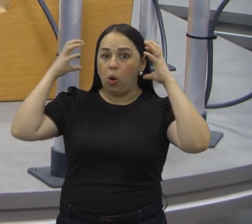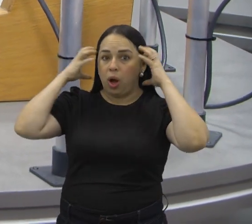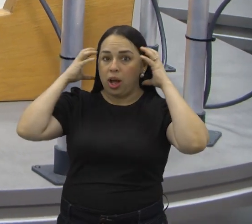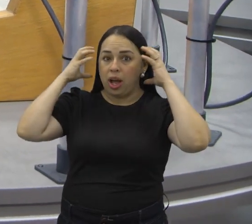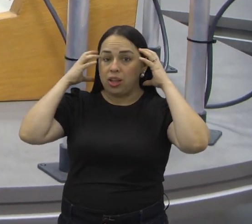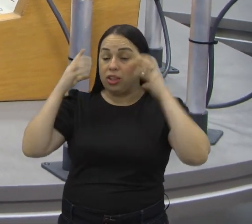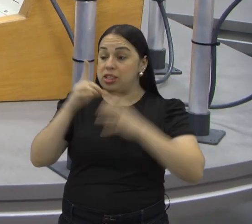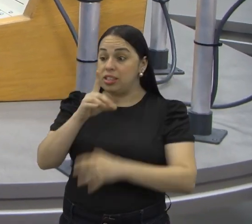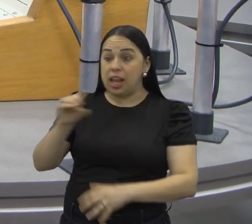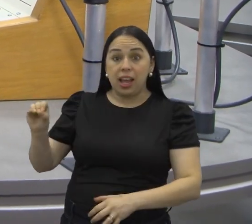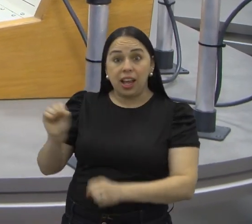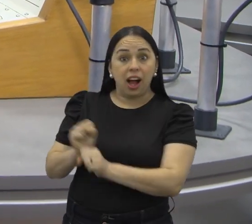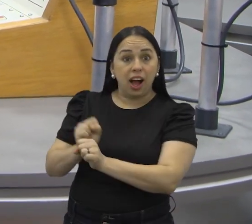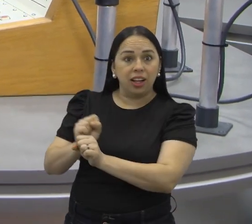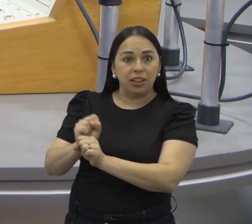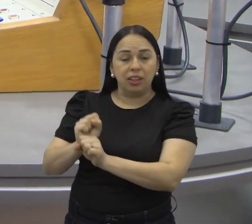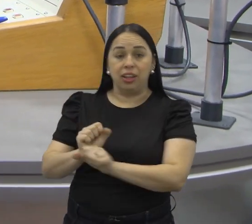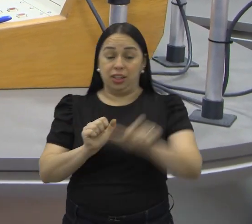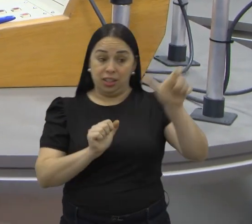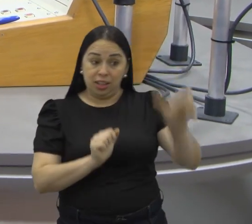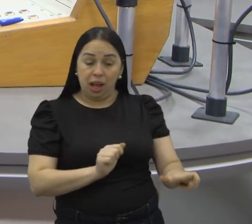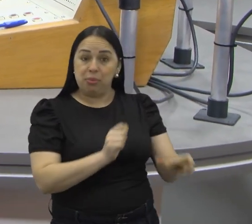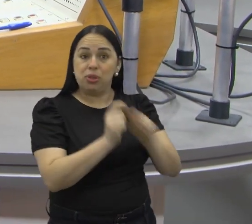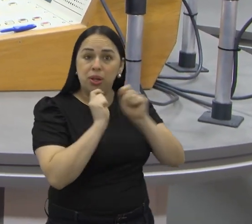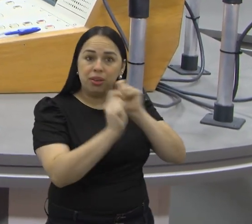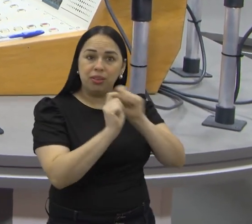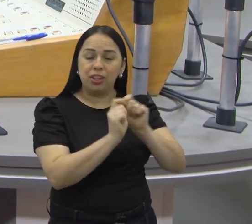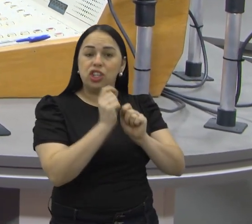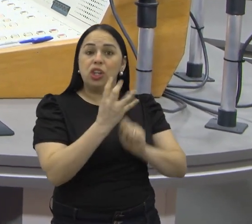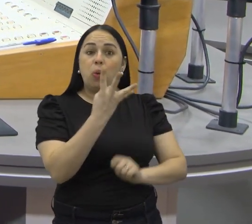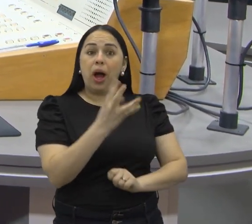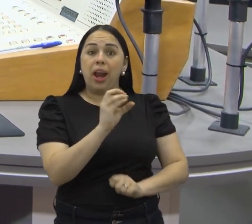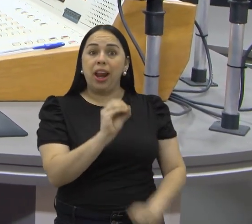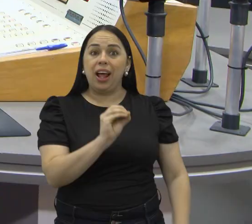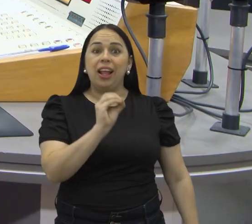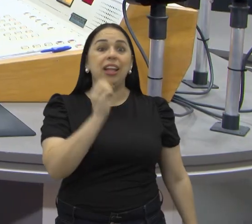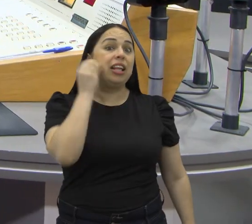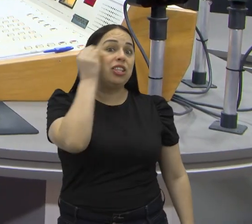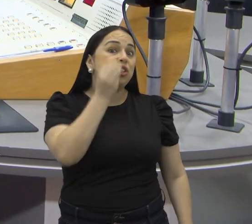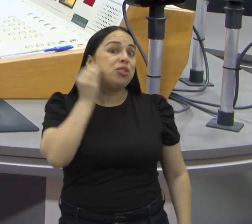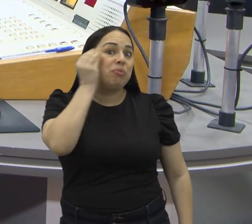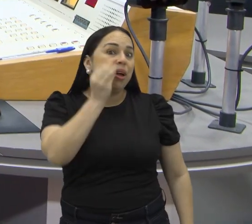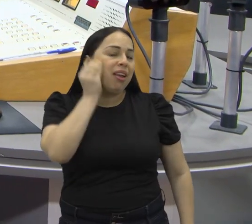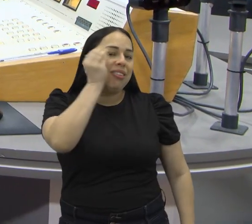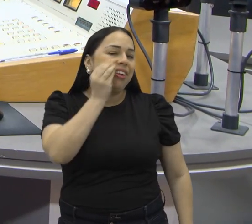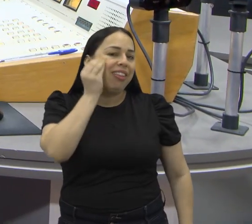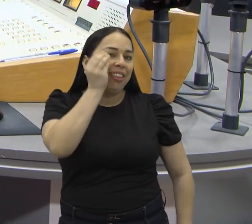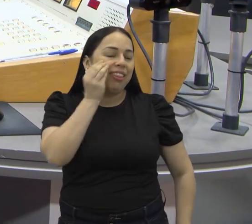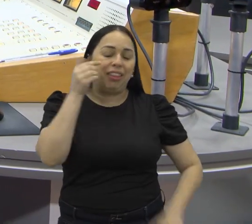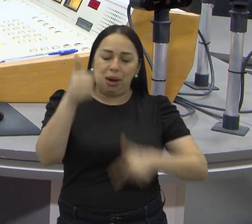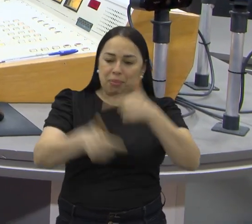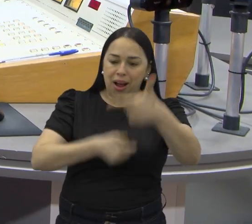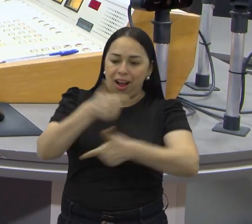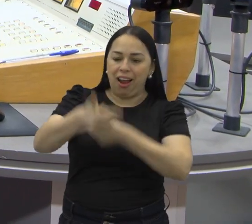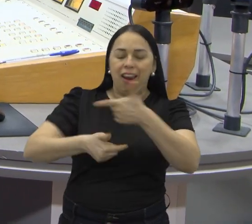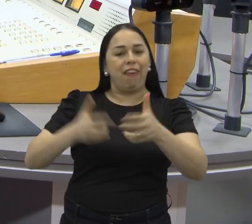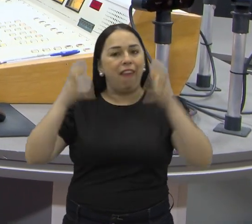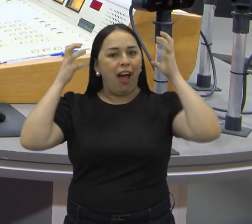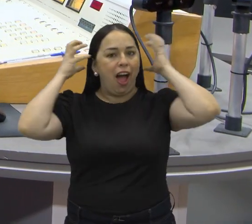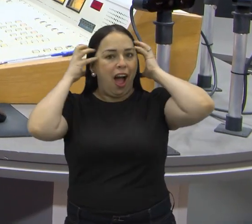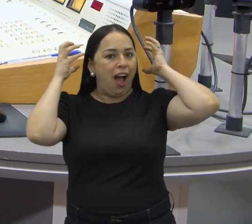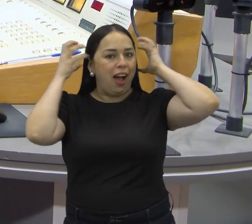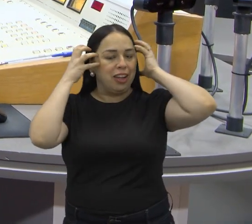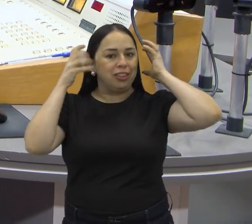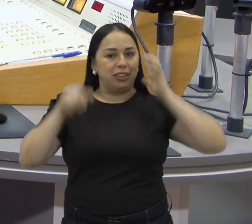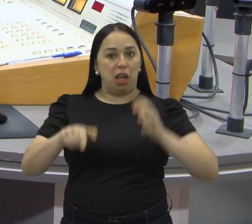O rádio completou 100 anos e o nosso entrevistado de hoje já tem mais de 4 décadas de experiência nesse